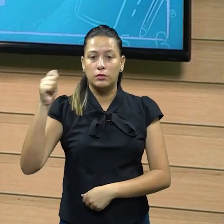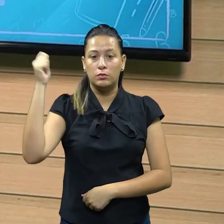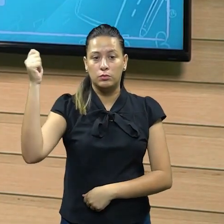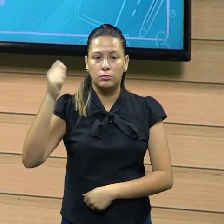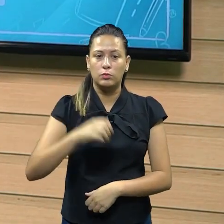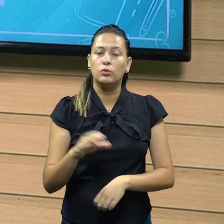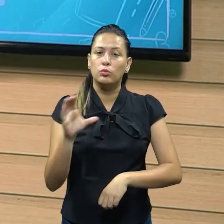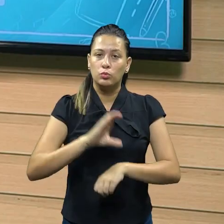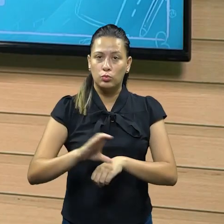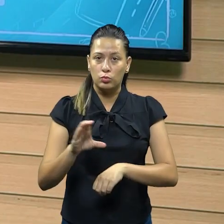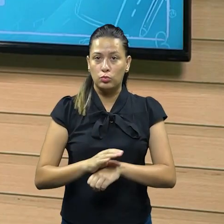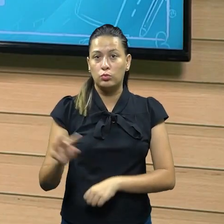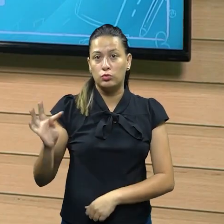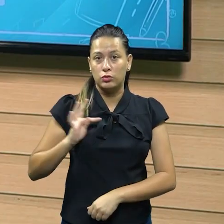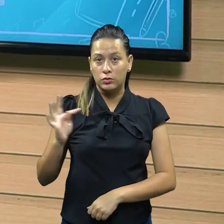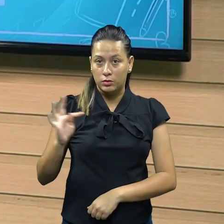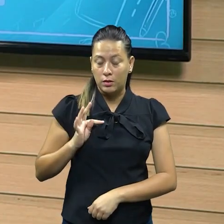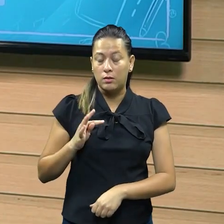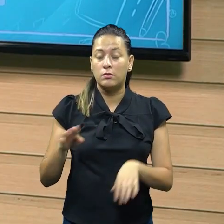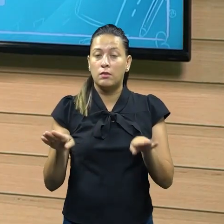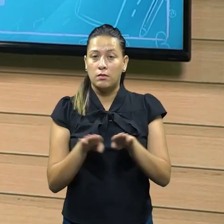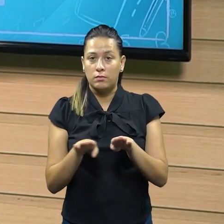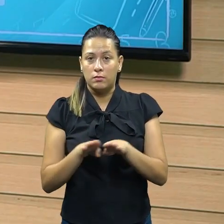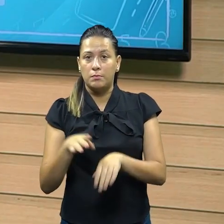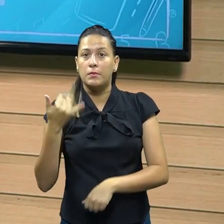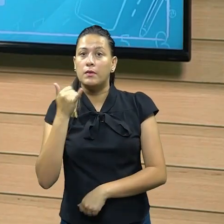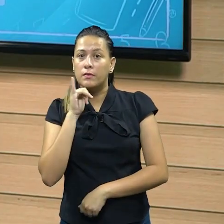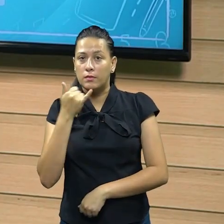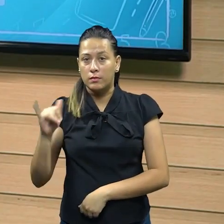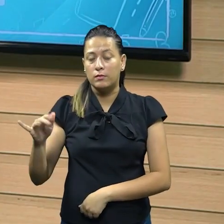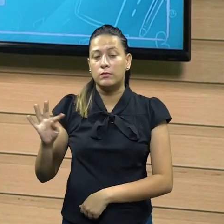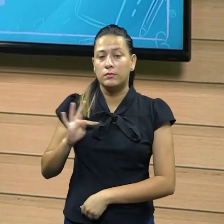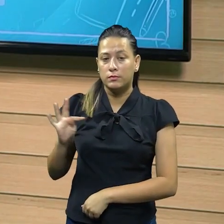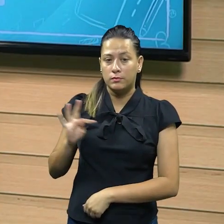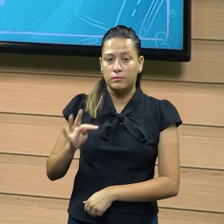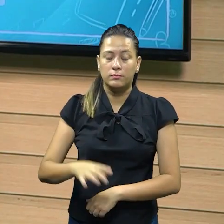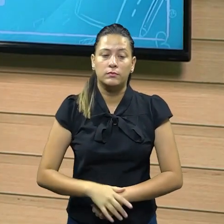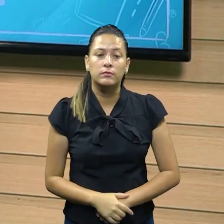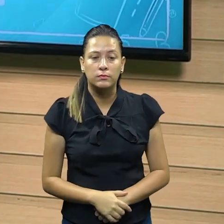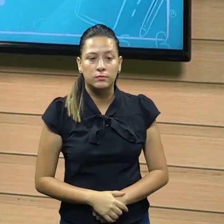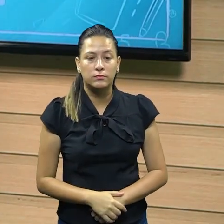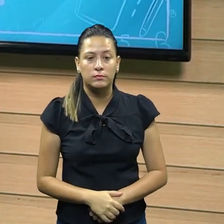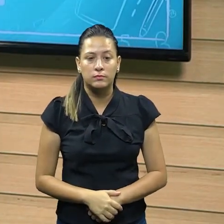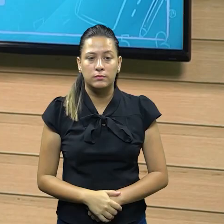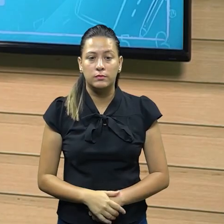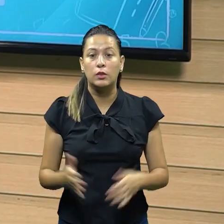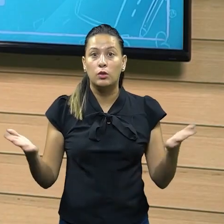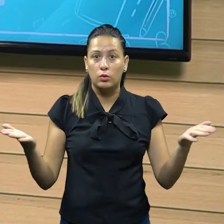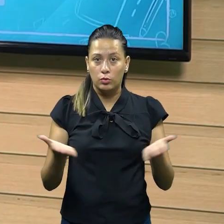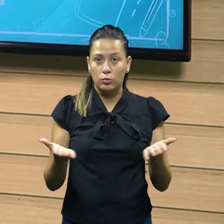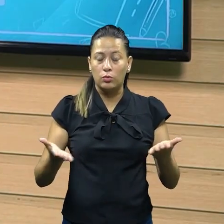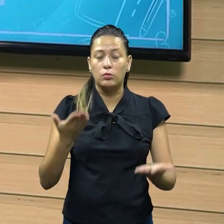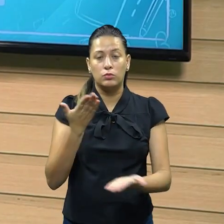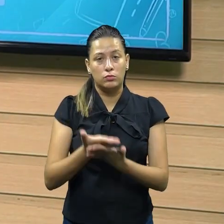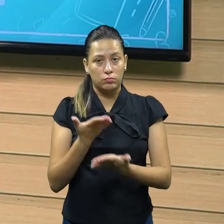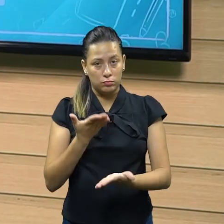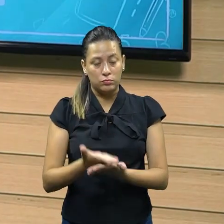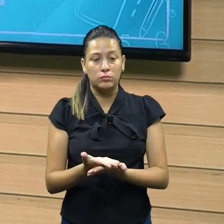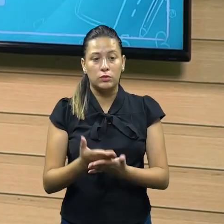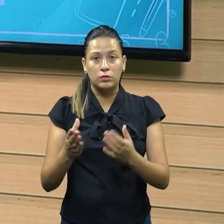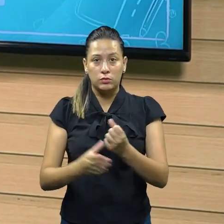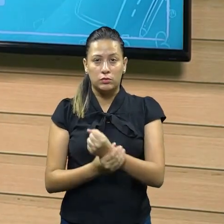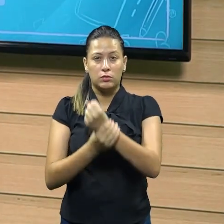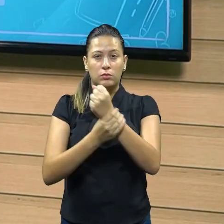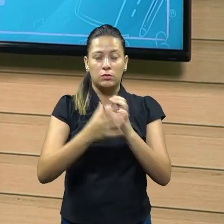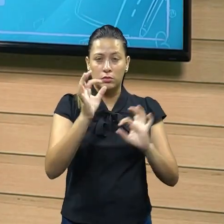Eletrotécnica. Hoje nós vamos ter aula da disciplina de Instalações, Segurança em Instalações Elétricas. A nossa